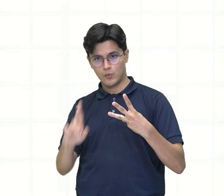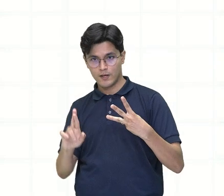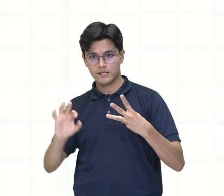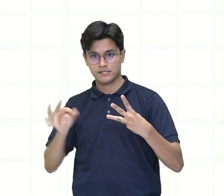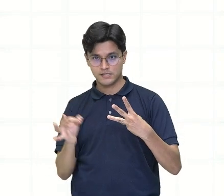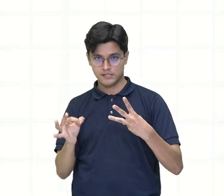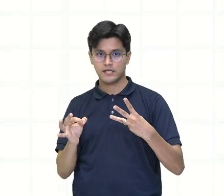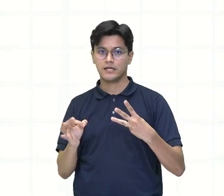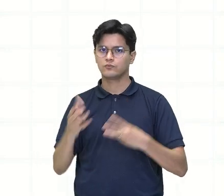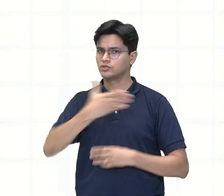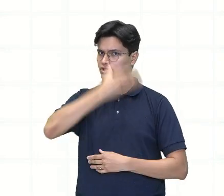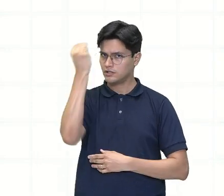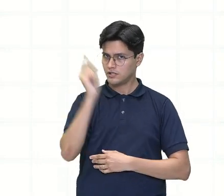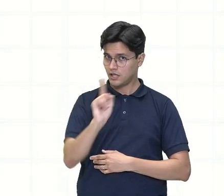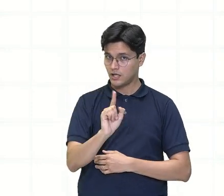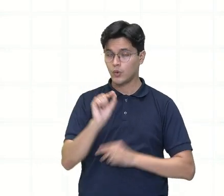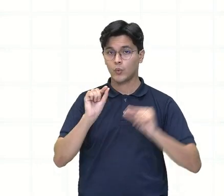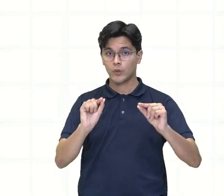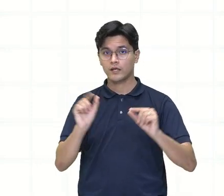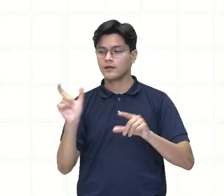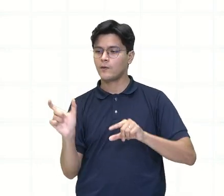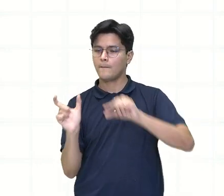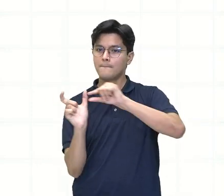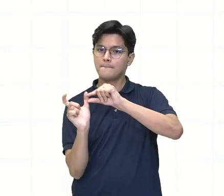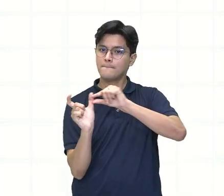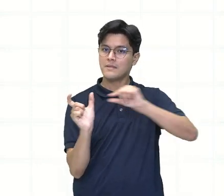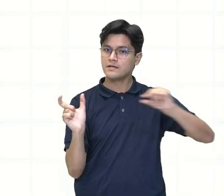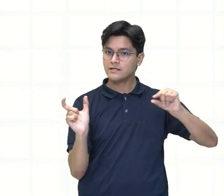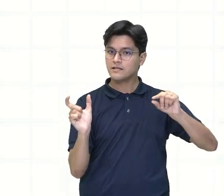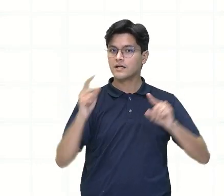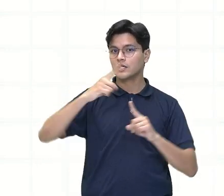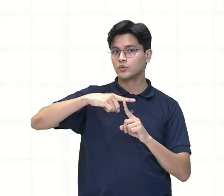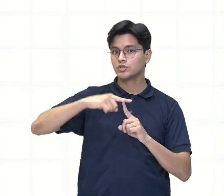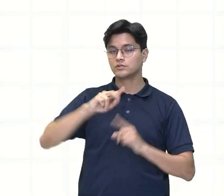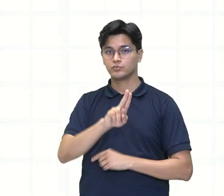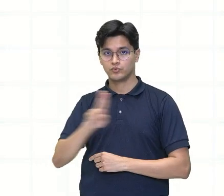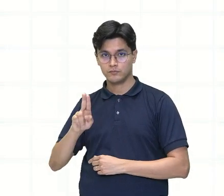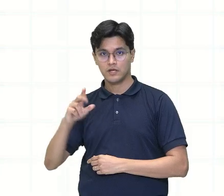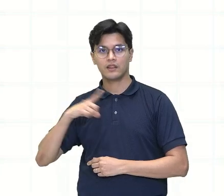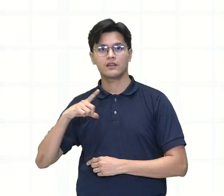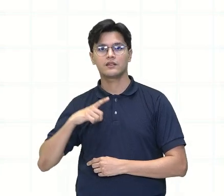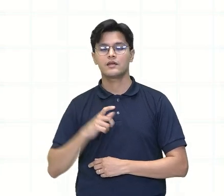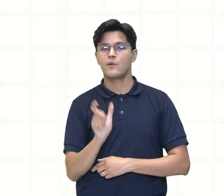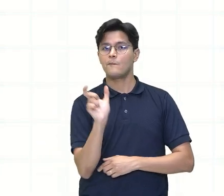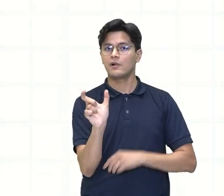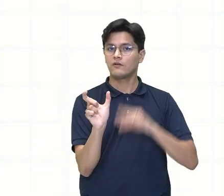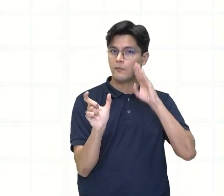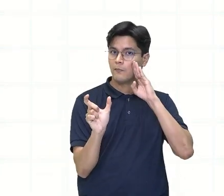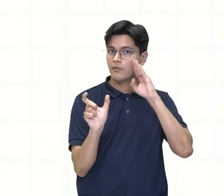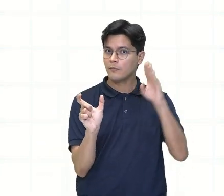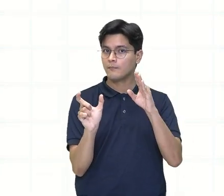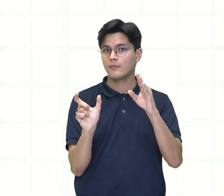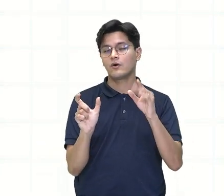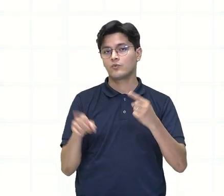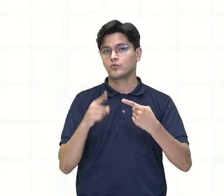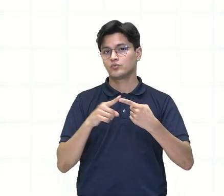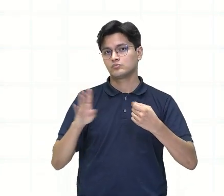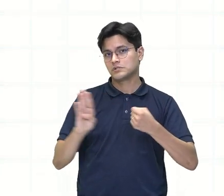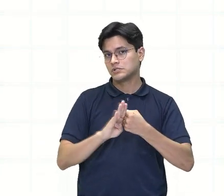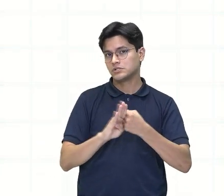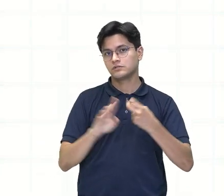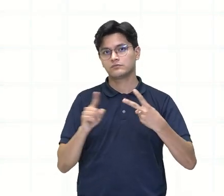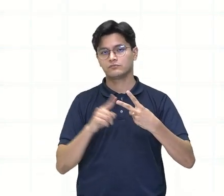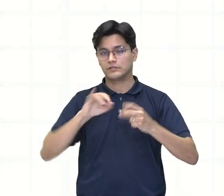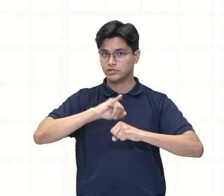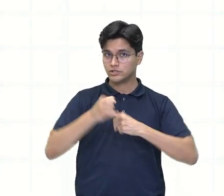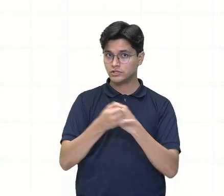predicado nominal, ele tem como núcleo um substantivo, um adjetivo, um pronome, diferente lá do verbal, que